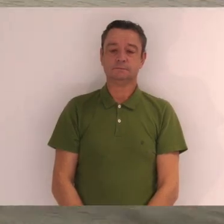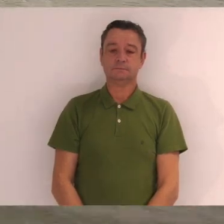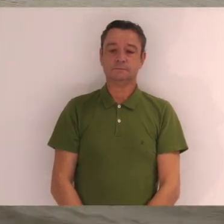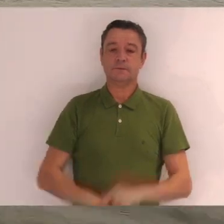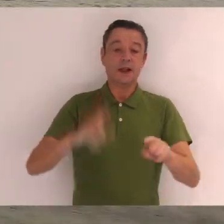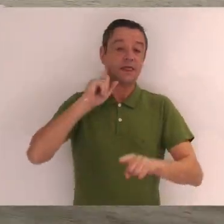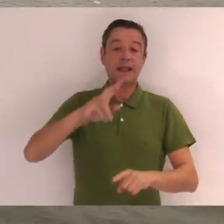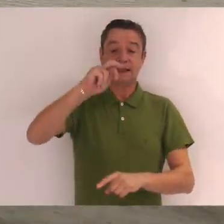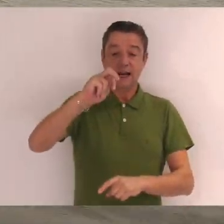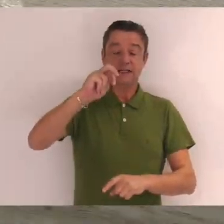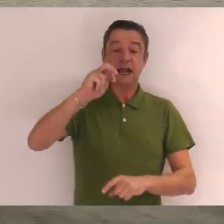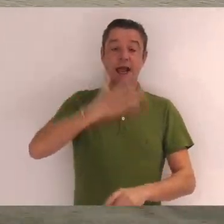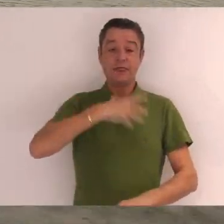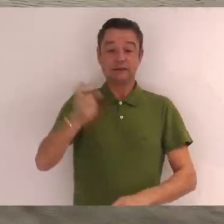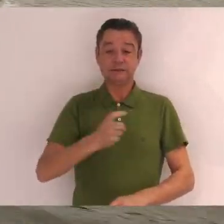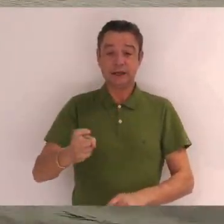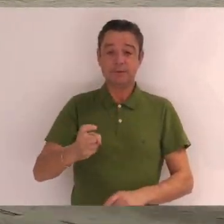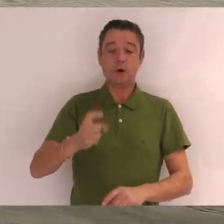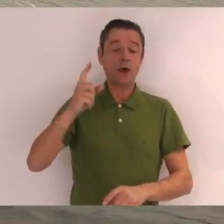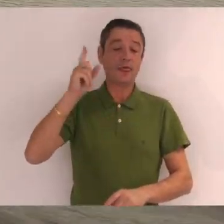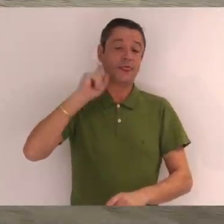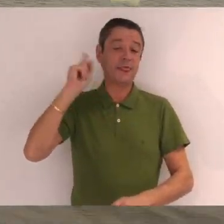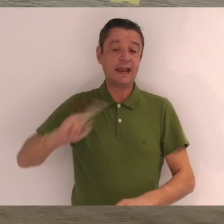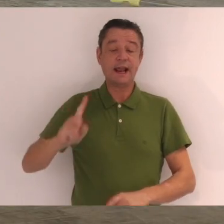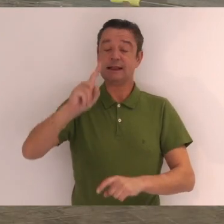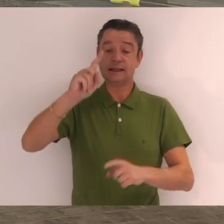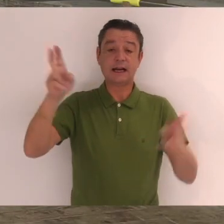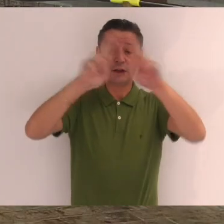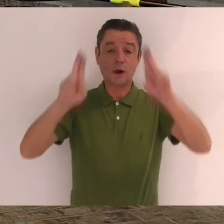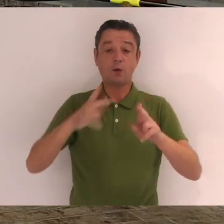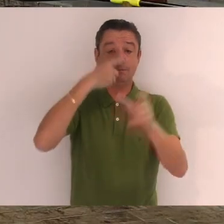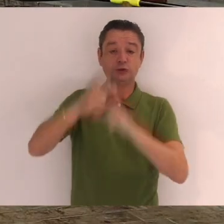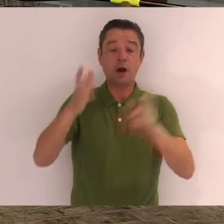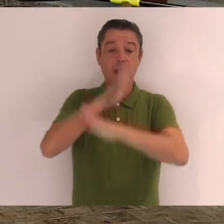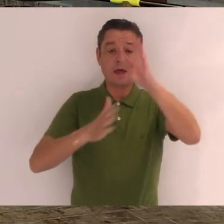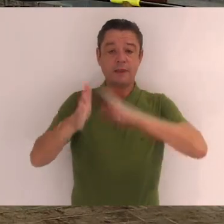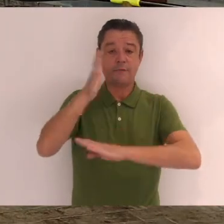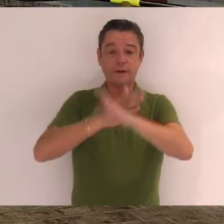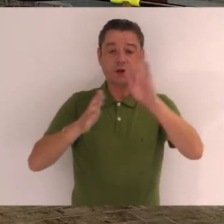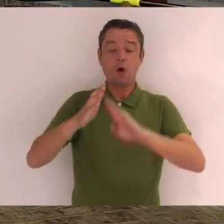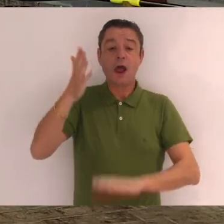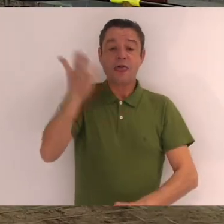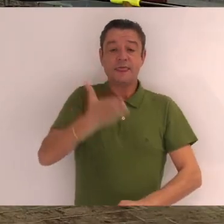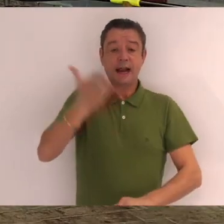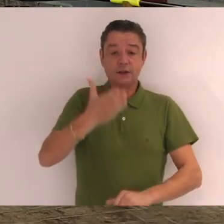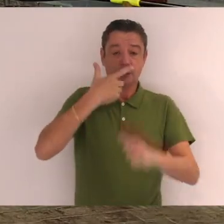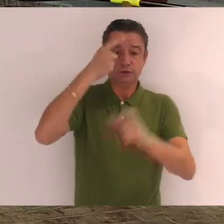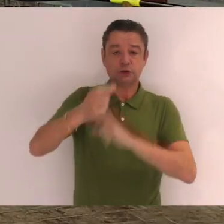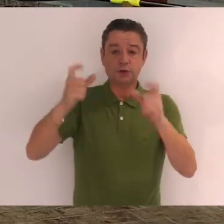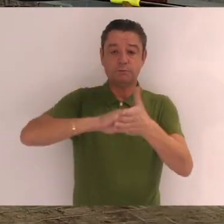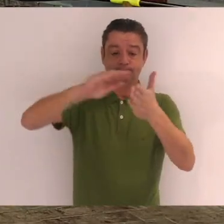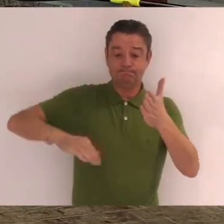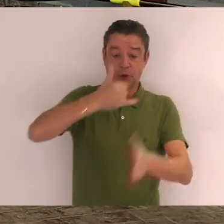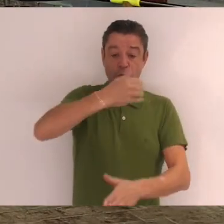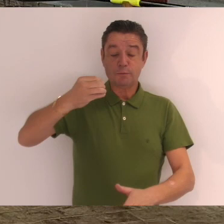e no dia três de dezembro comemoramos o Dia Internacional da pessoa com deficiência na a convenção dos direitos das pessoas com deficiência